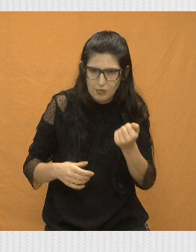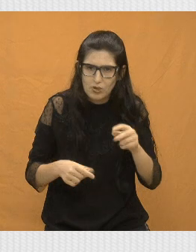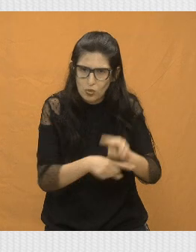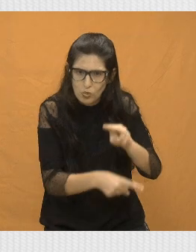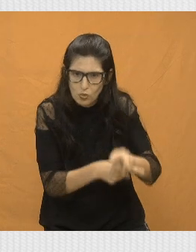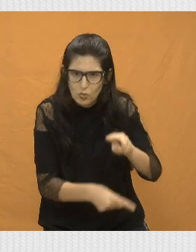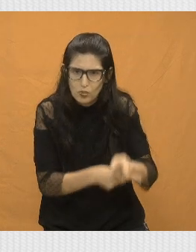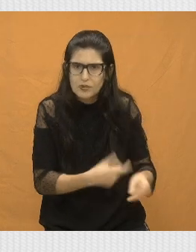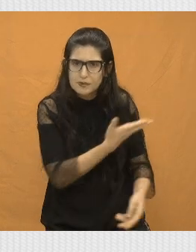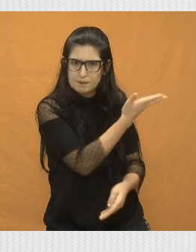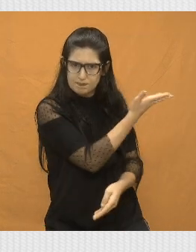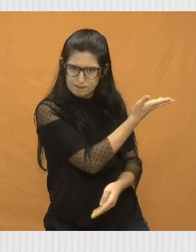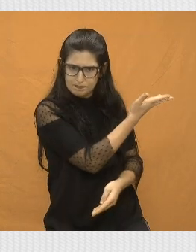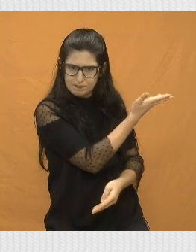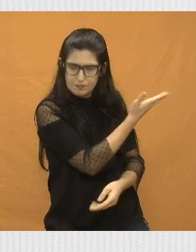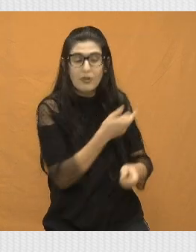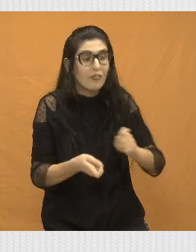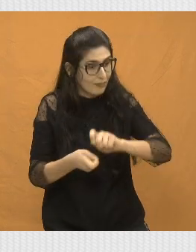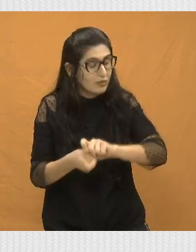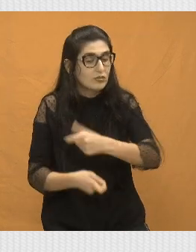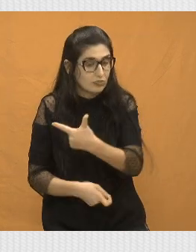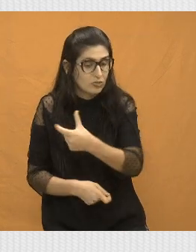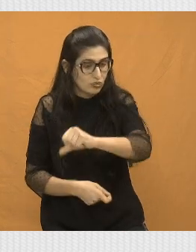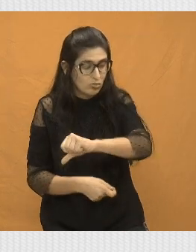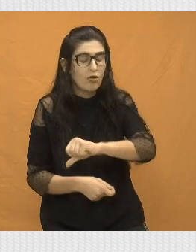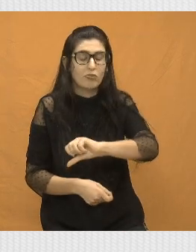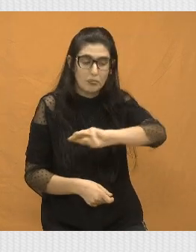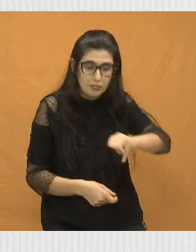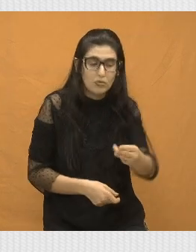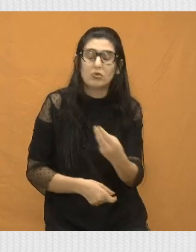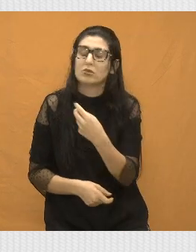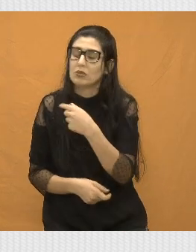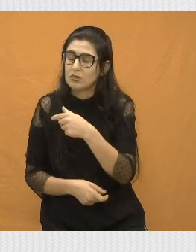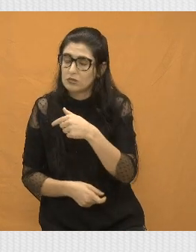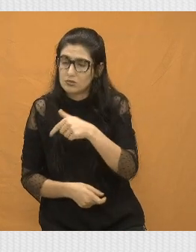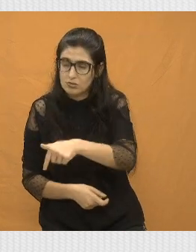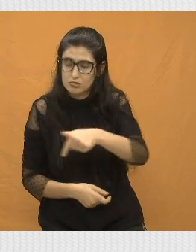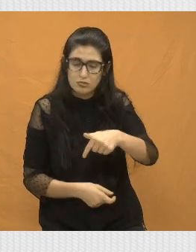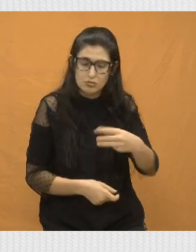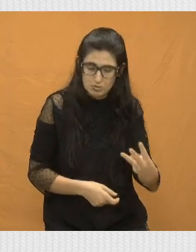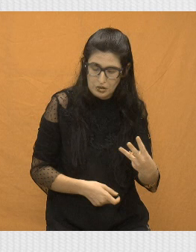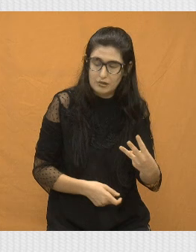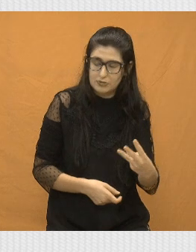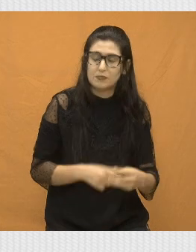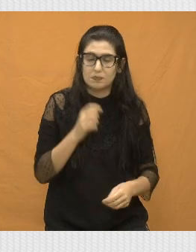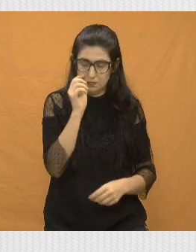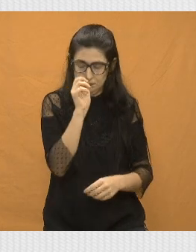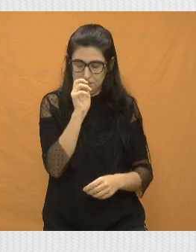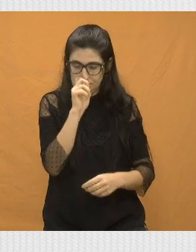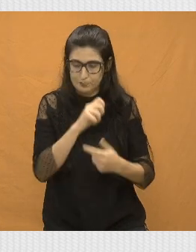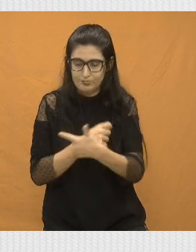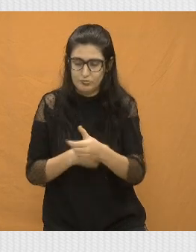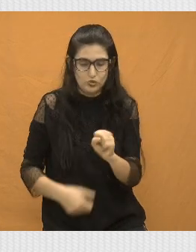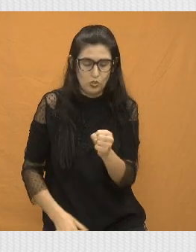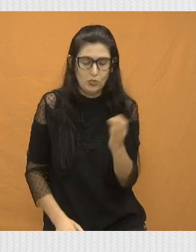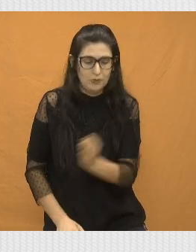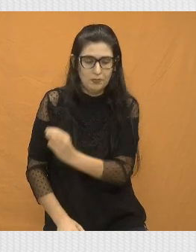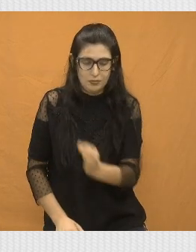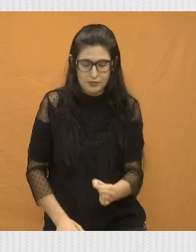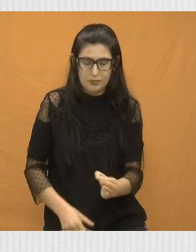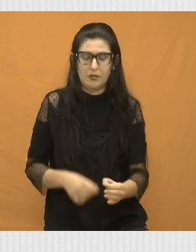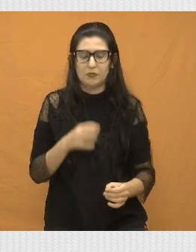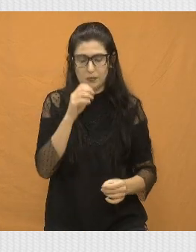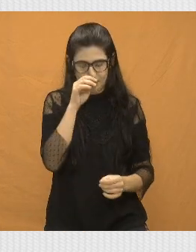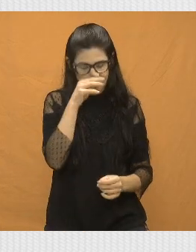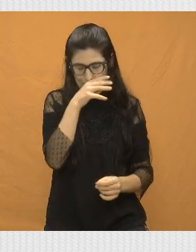Realizado 29 milhões 773, na ordem de 28%.